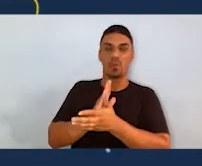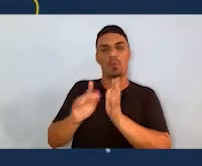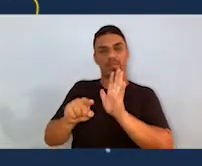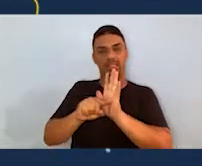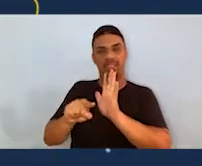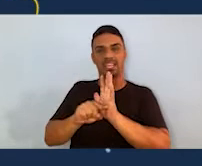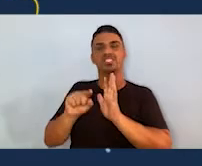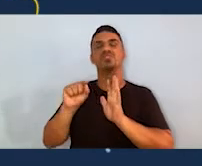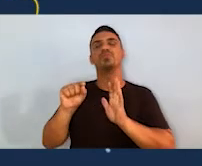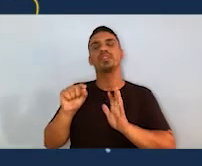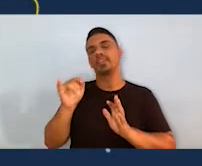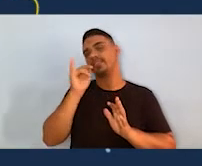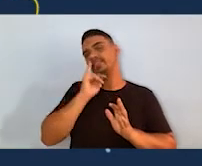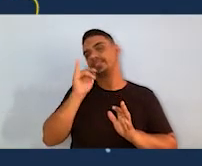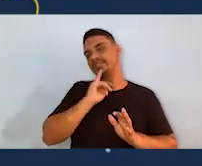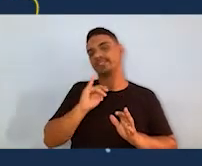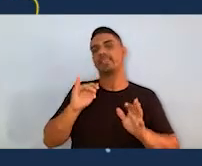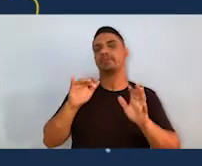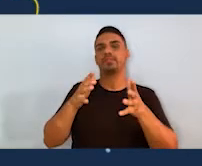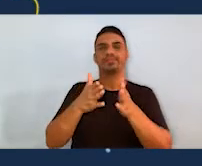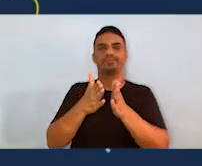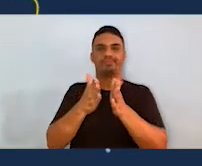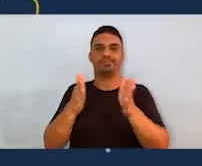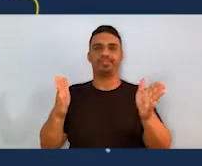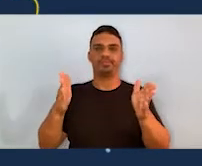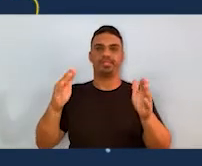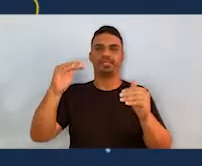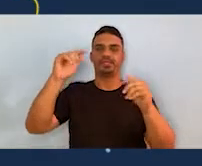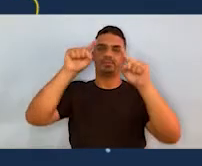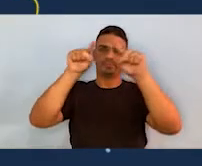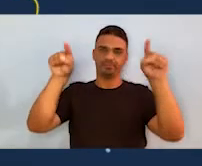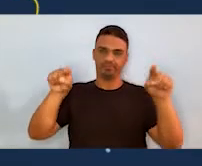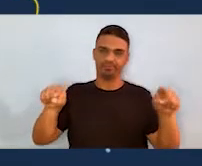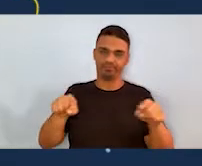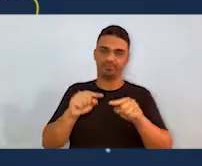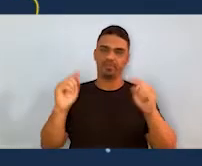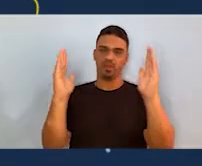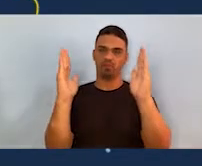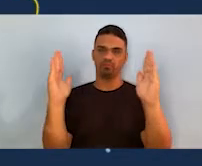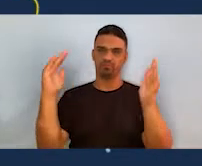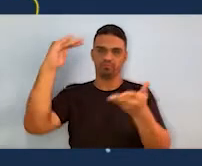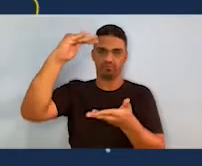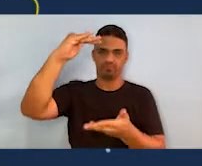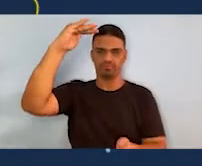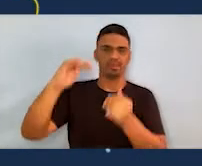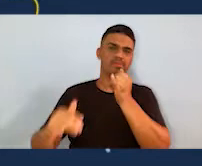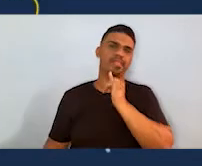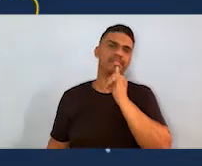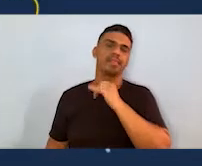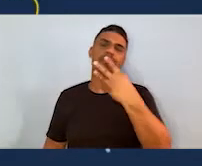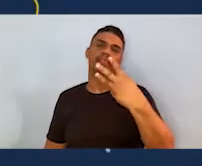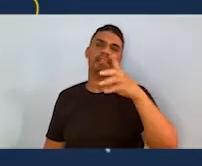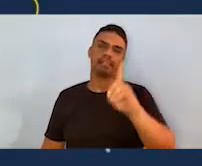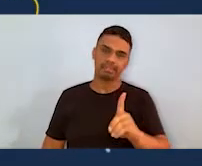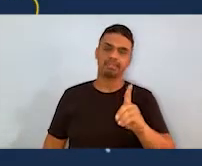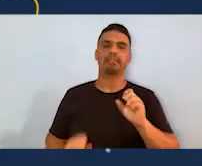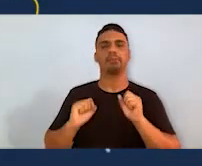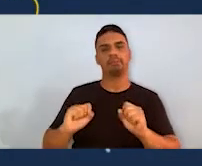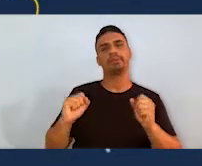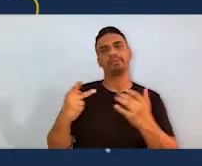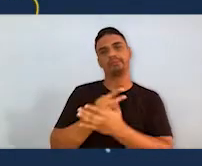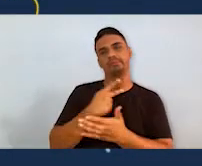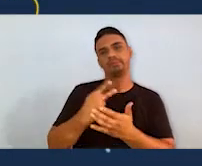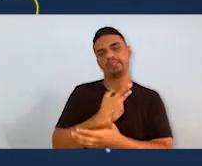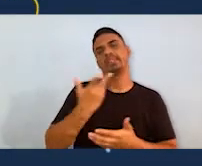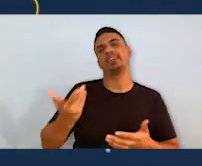art, principalmente a questão de redimensionamento, isso pega em comparação com vetor ou com 3D, por exemplo, que você